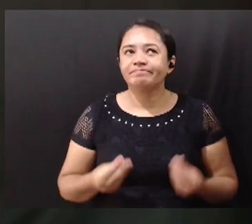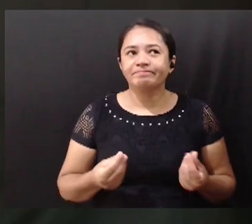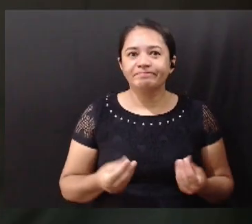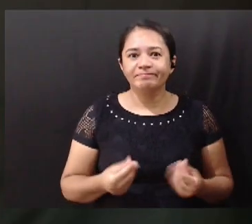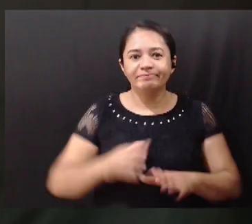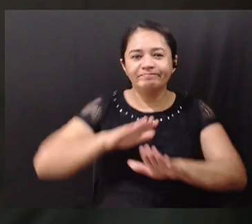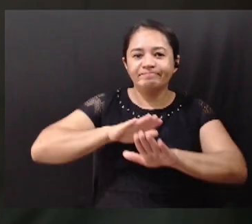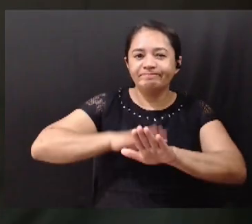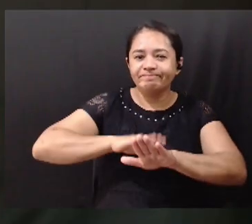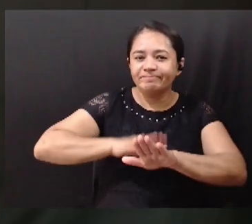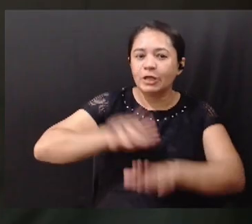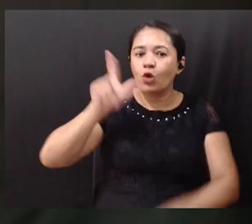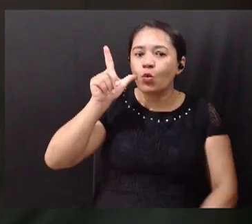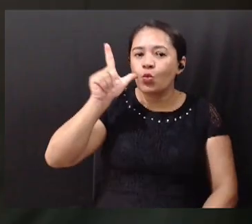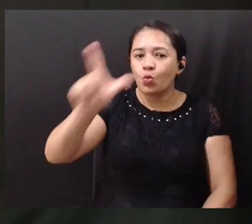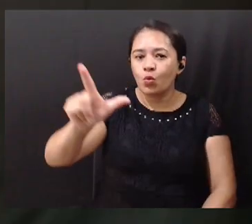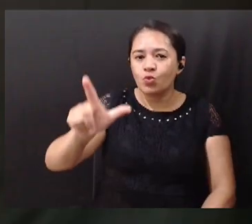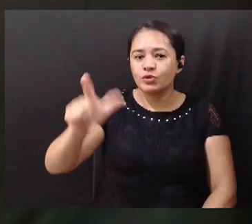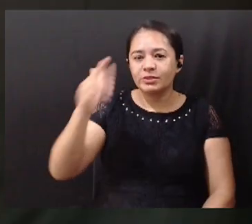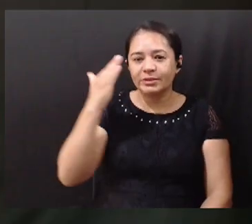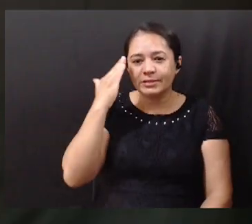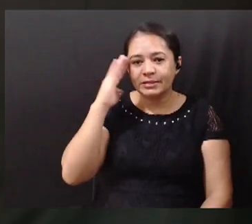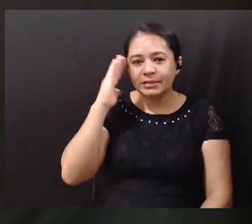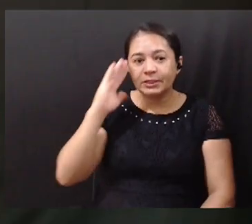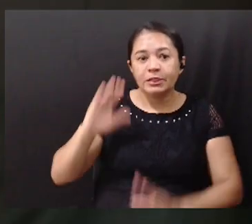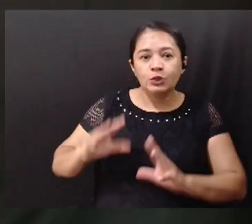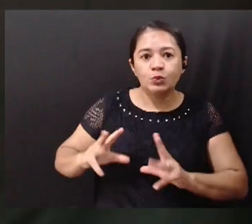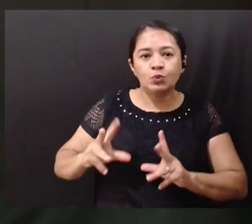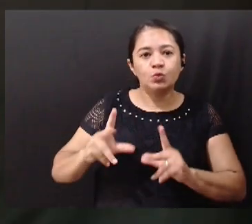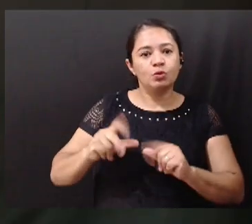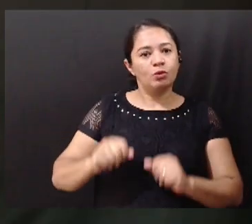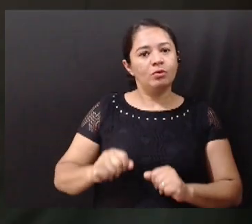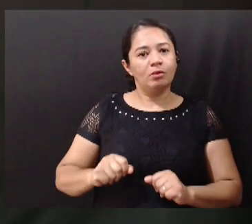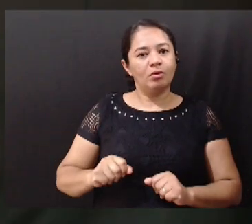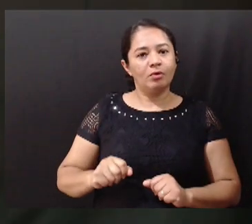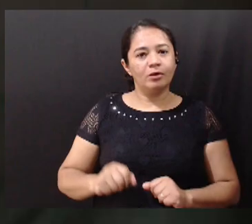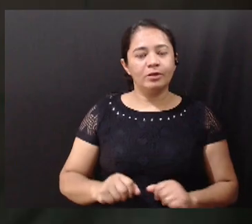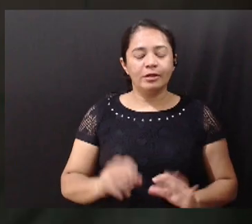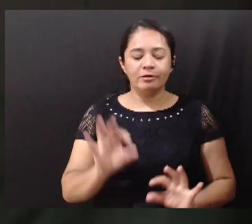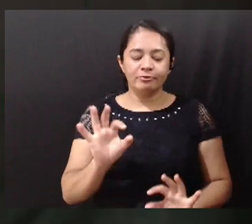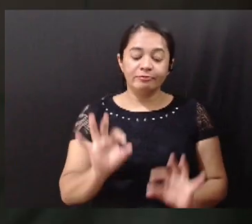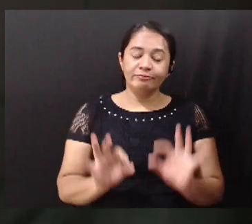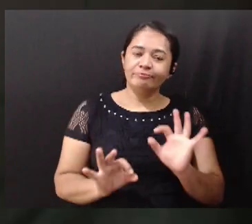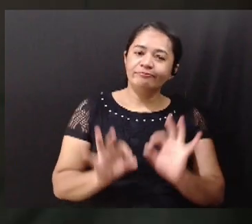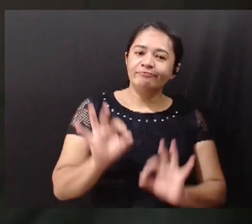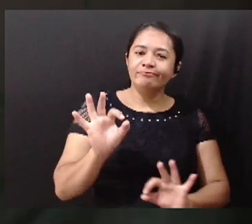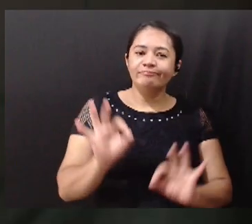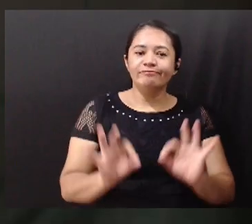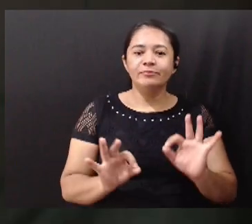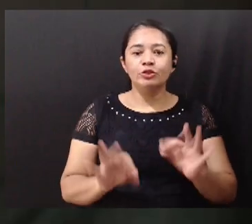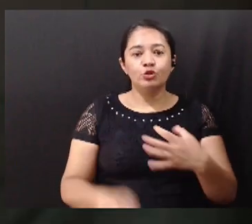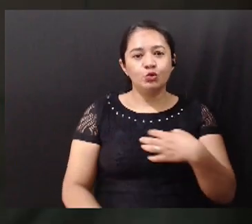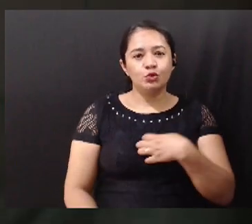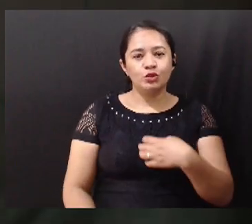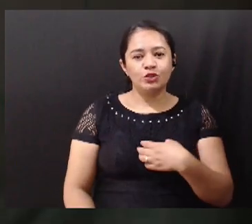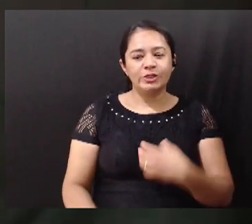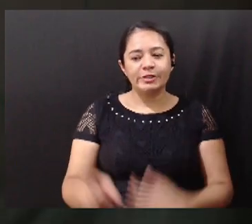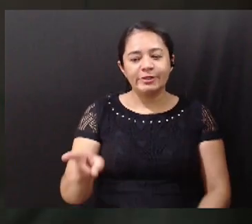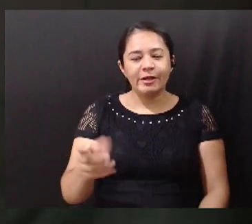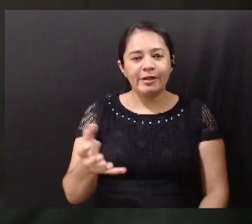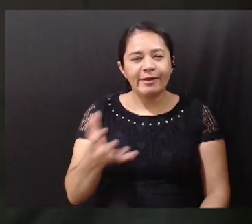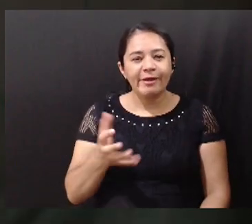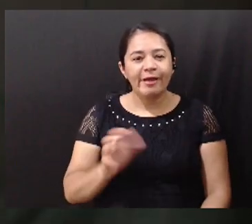conseguem entender tudo e ajustar da forma que eles querem que